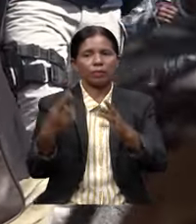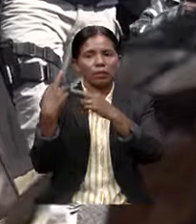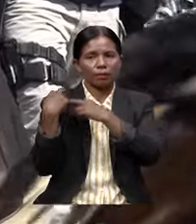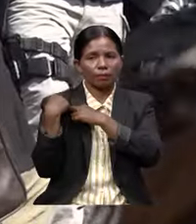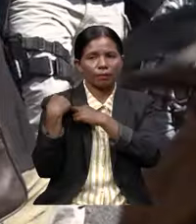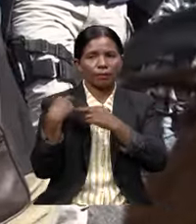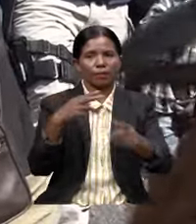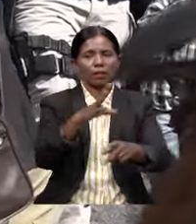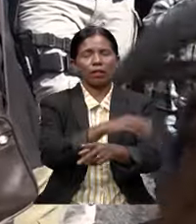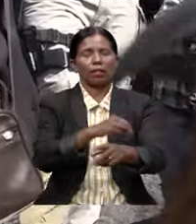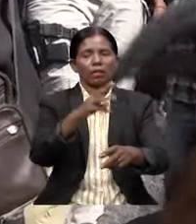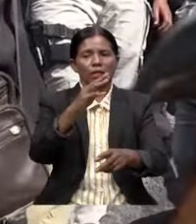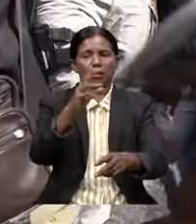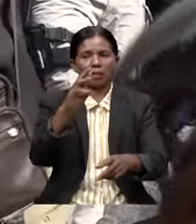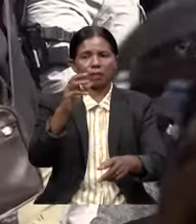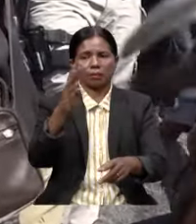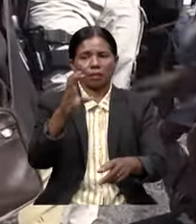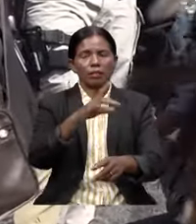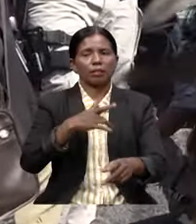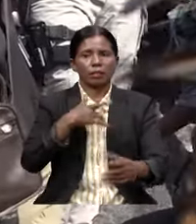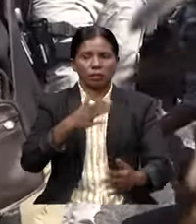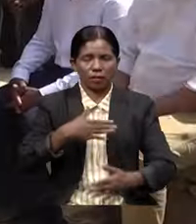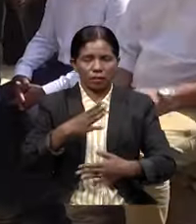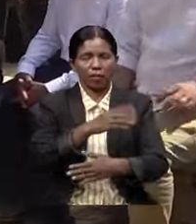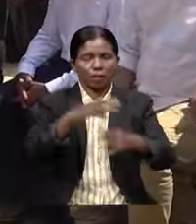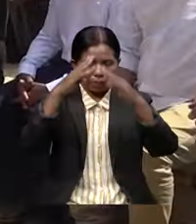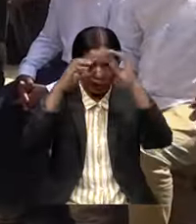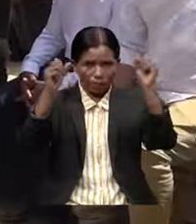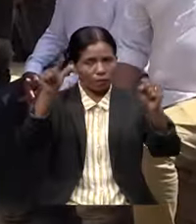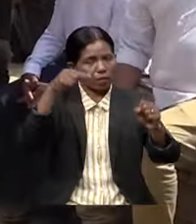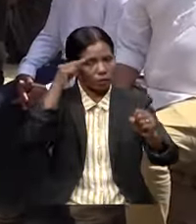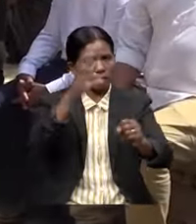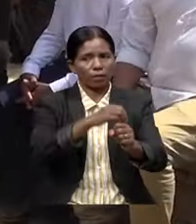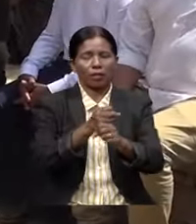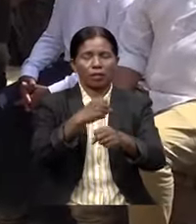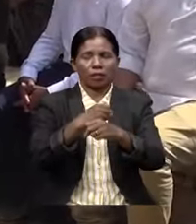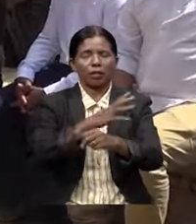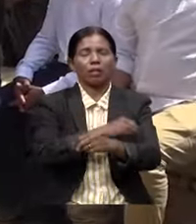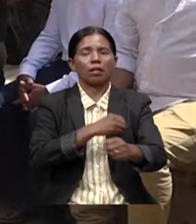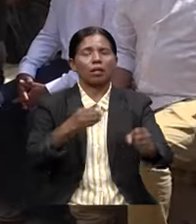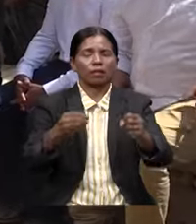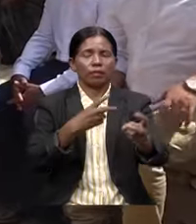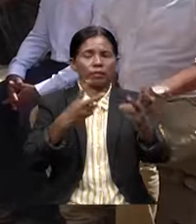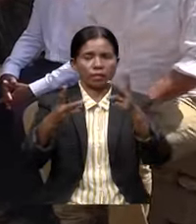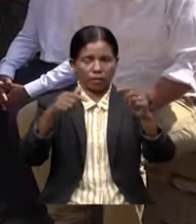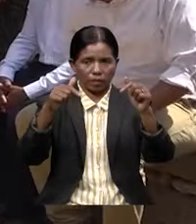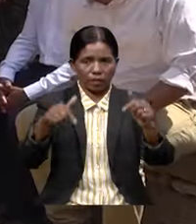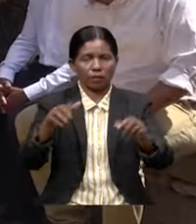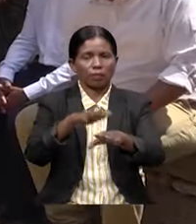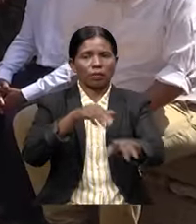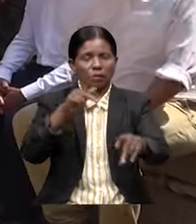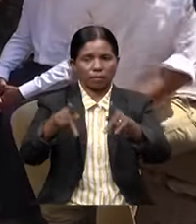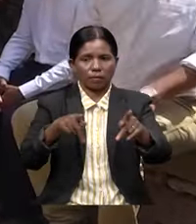turismo comunitário Rabilau aprecia a presidência república no governo neve realiza festival Rabilau ne onde bele ganha